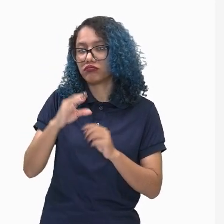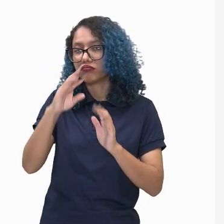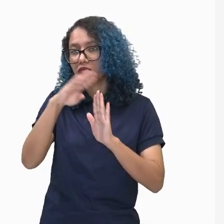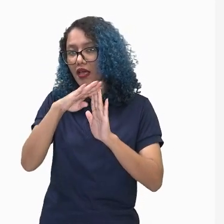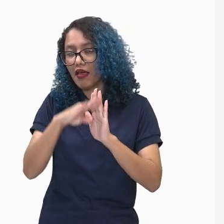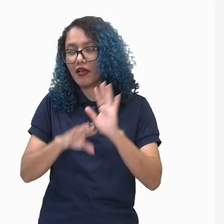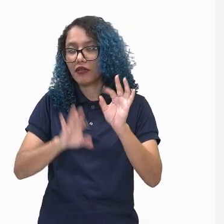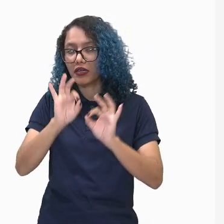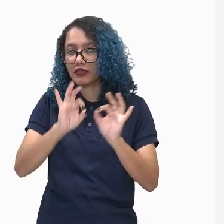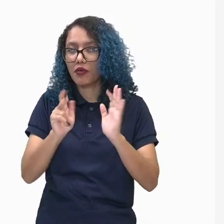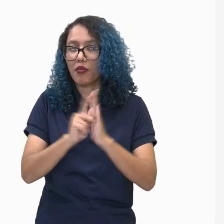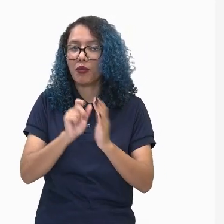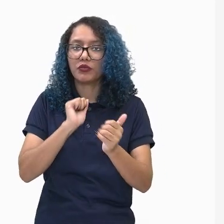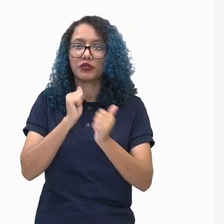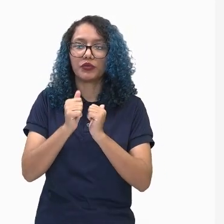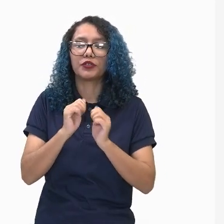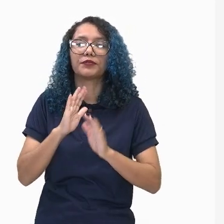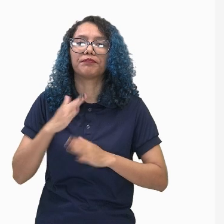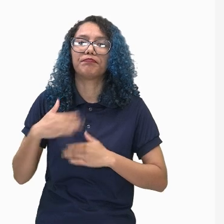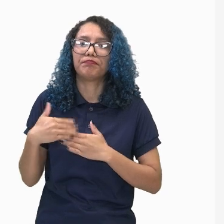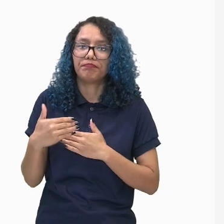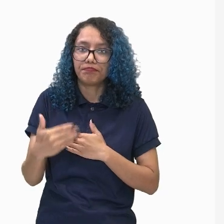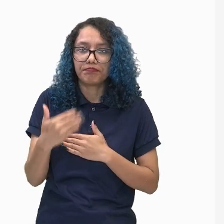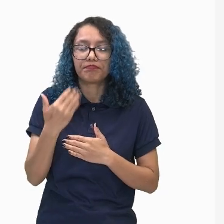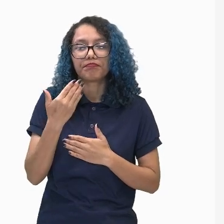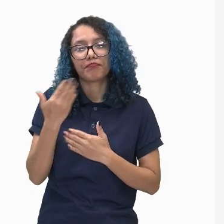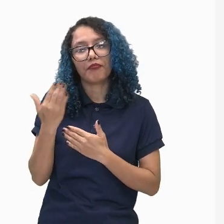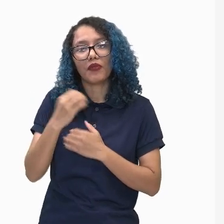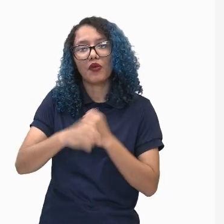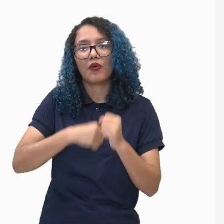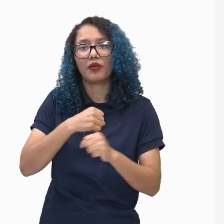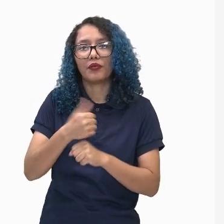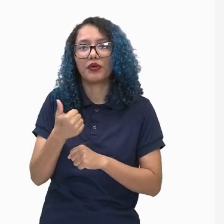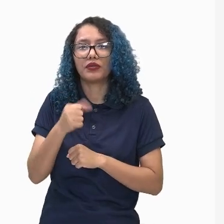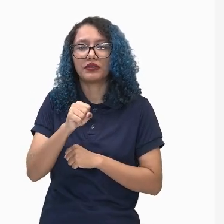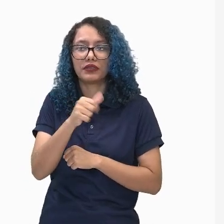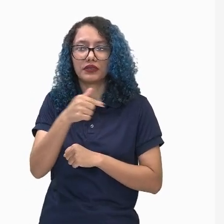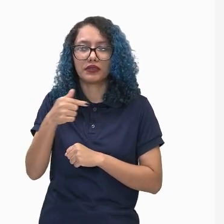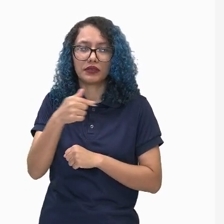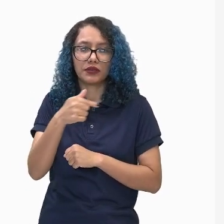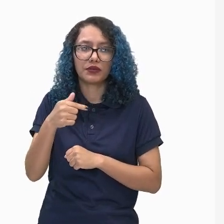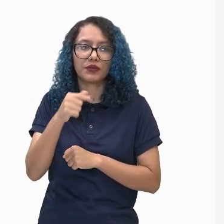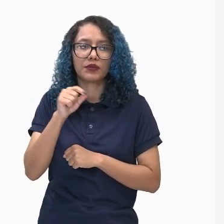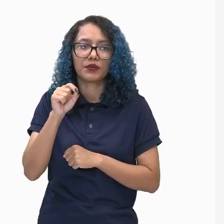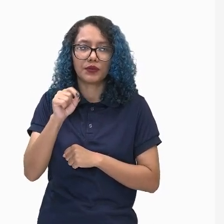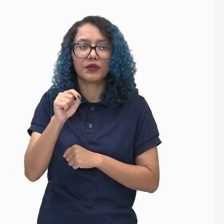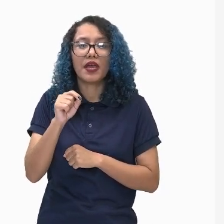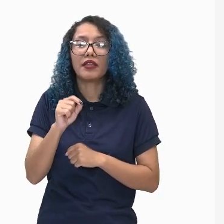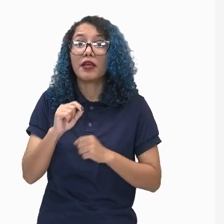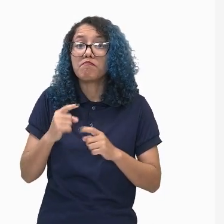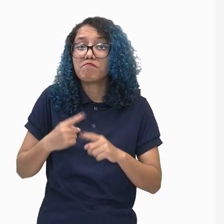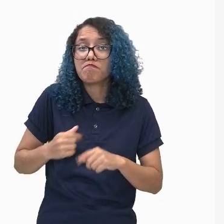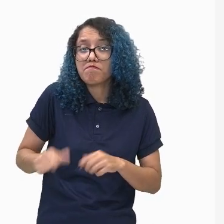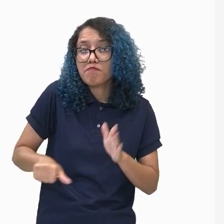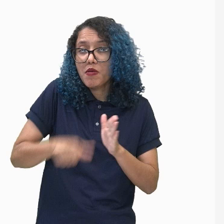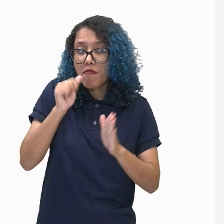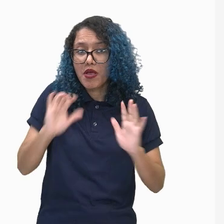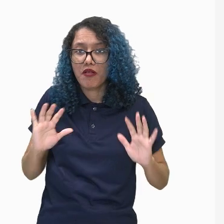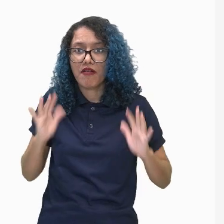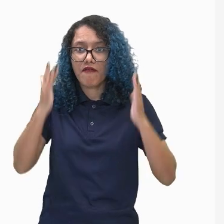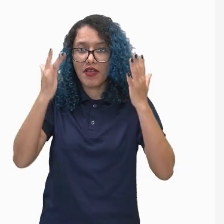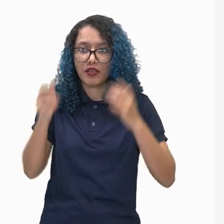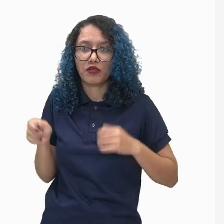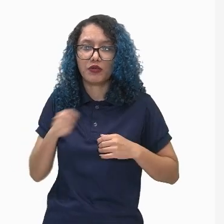frente, em 1877, a gente tem um marco aí que é a realização do primeiro torneio de tênis em Wimbledon,